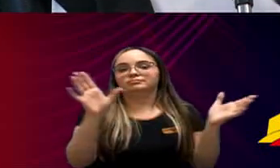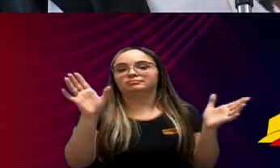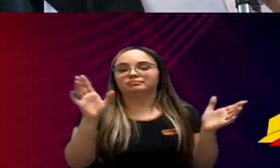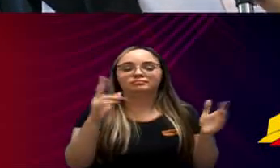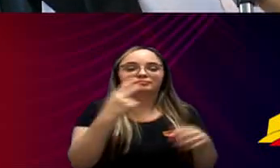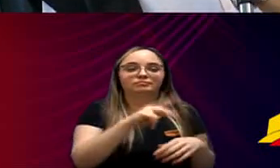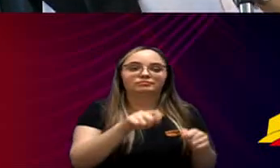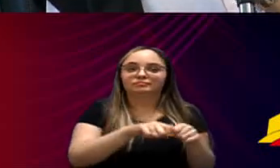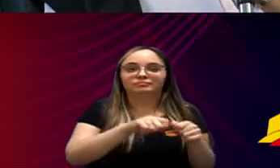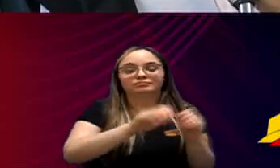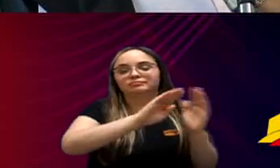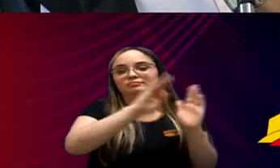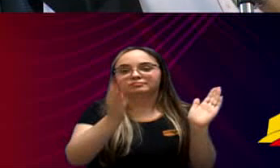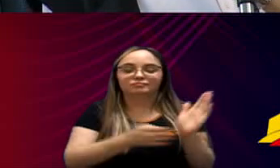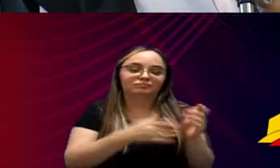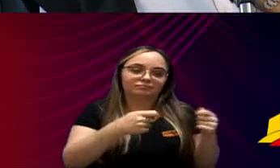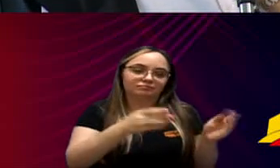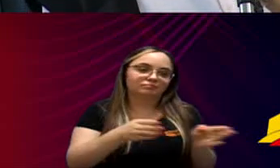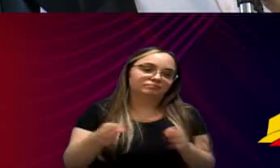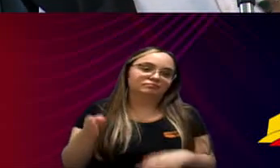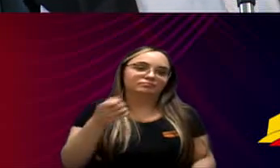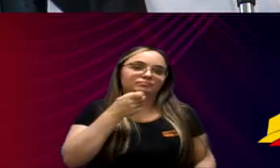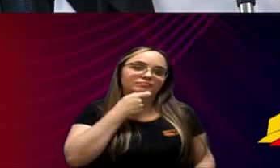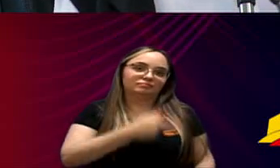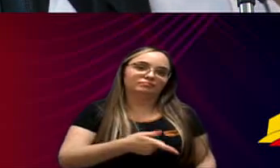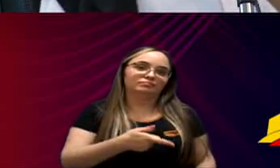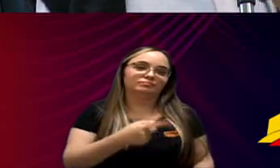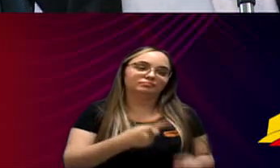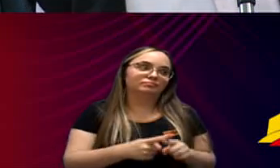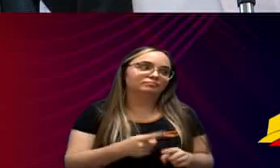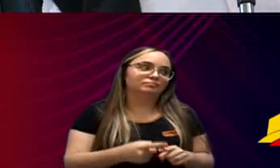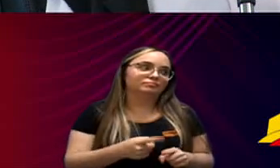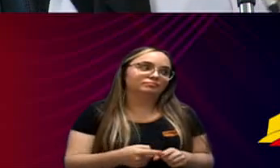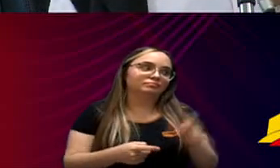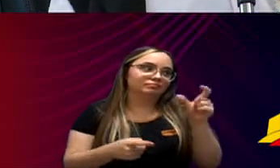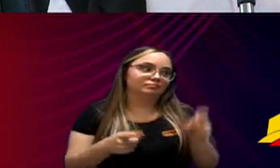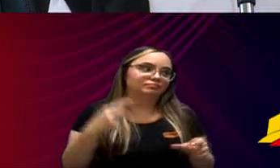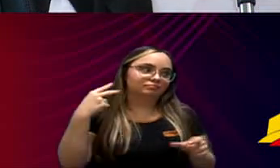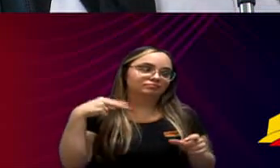fazer tudo aquilo que tem que fazer. Engraçado, vereador, que o vereador. A única coisa que